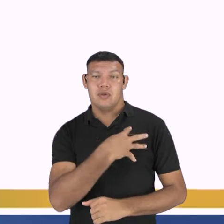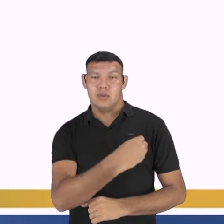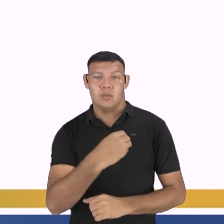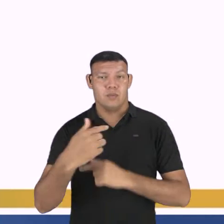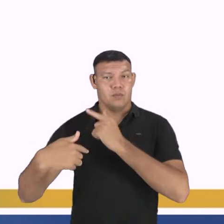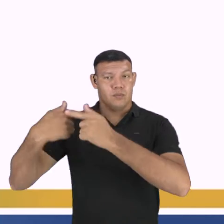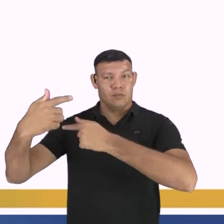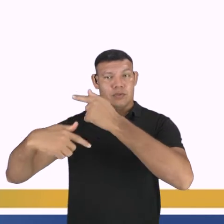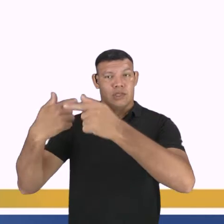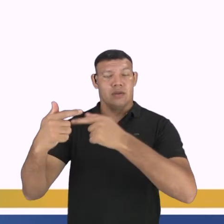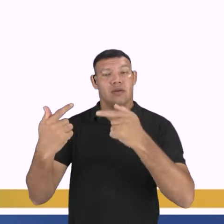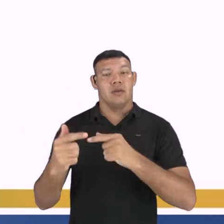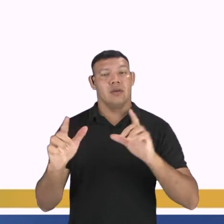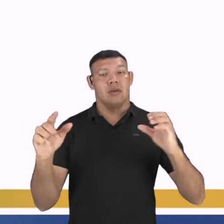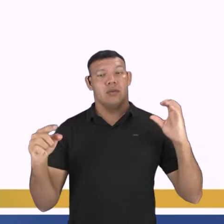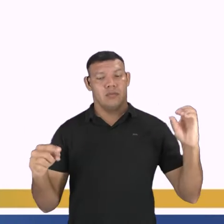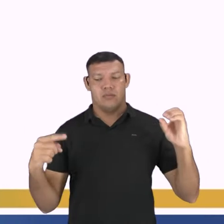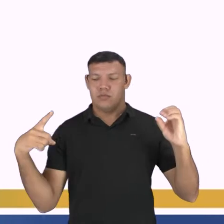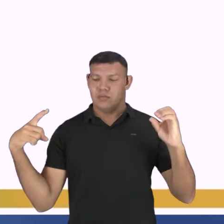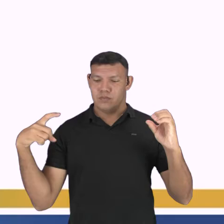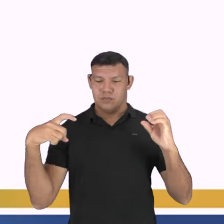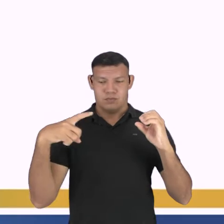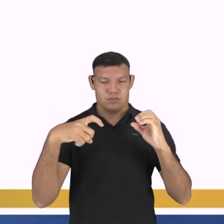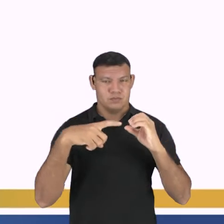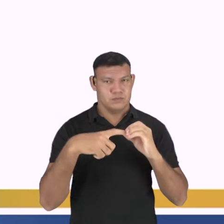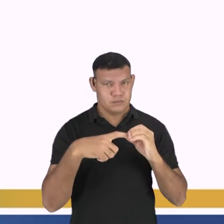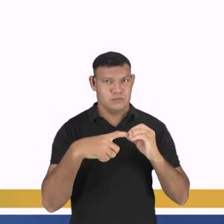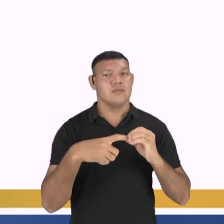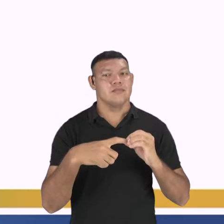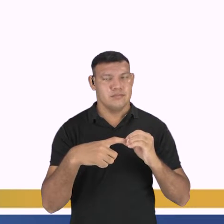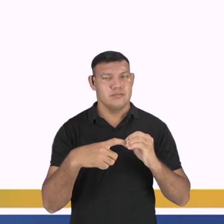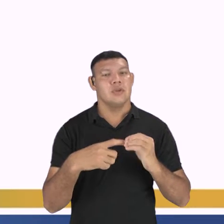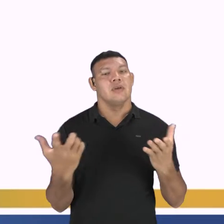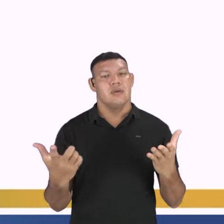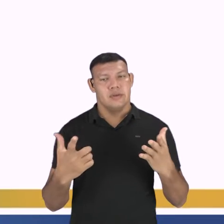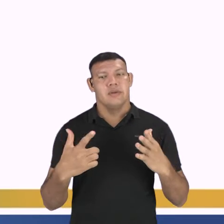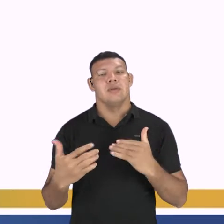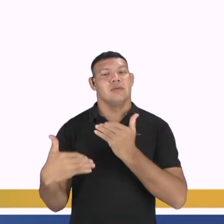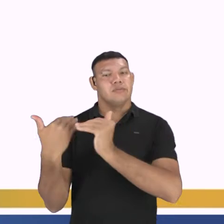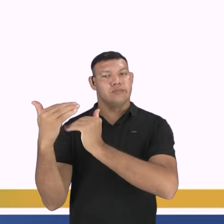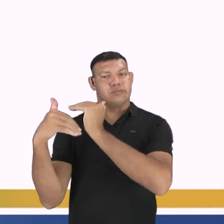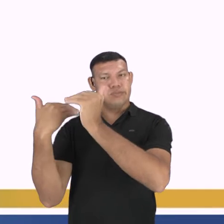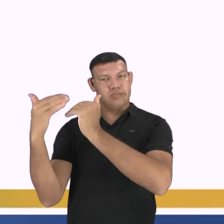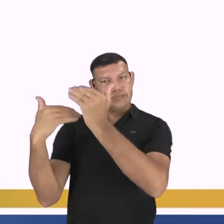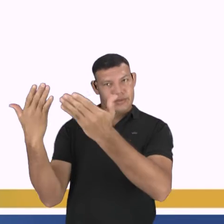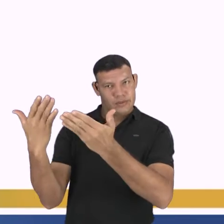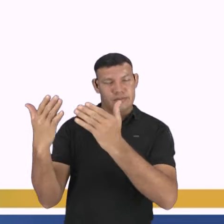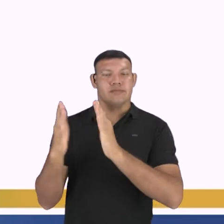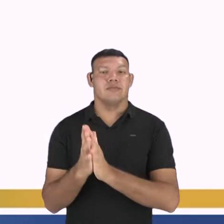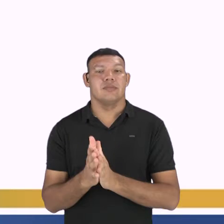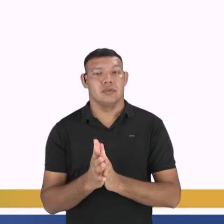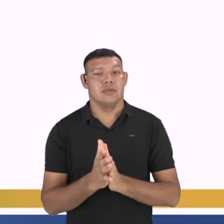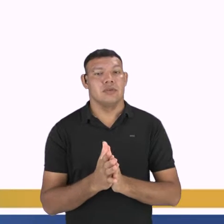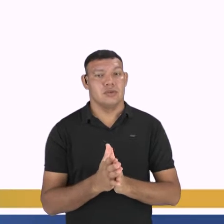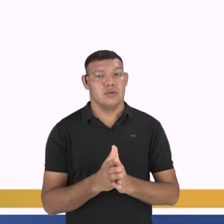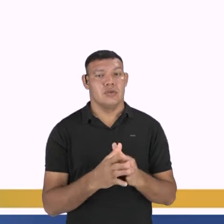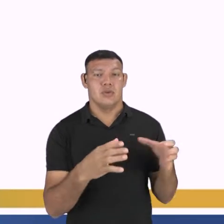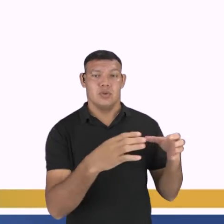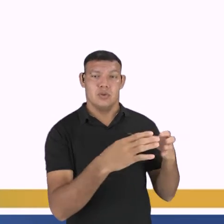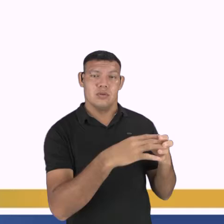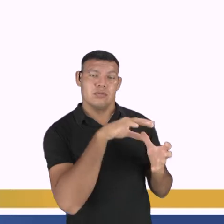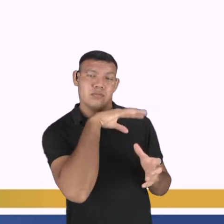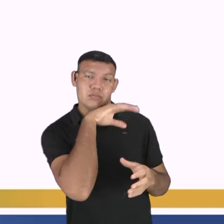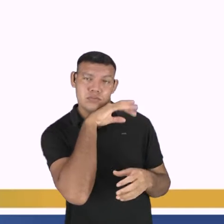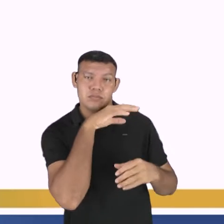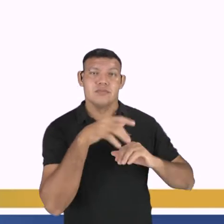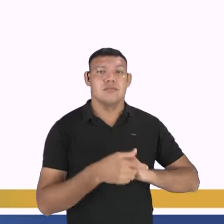né, quando juntam o gameta masculino e feminino, eles ajudam na perpetuação da espécie. Então, tanto o genital masculino quanto o